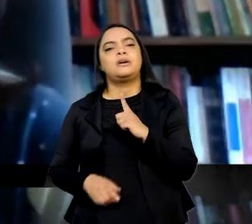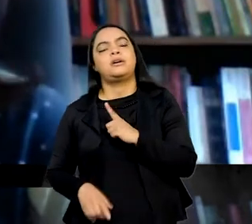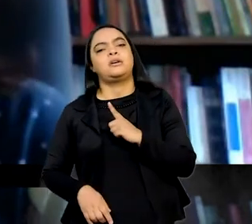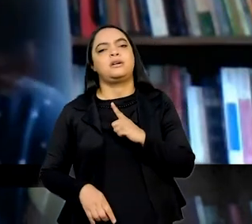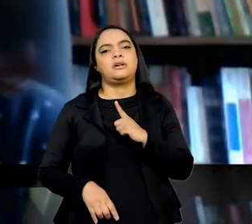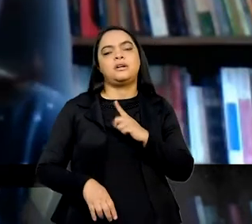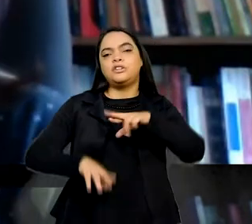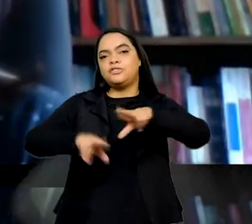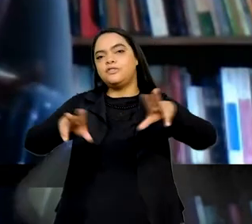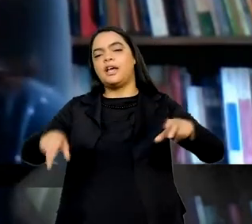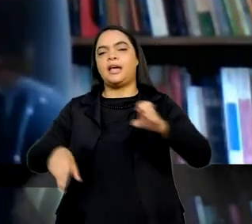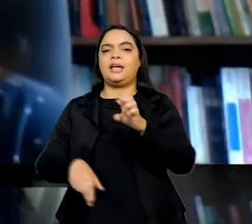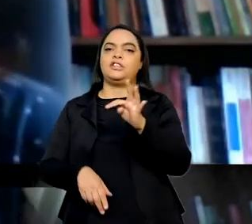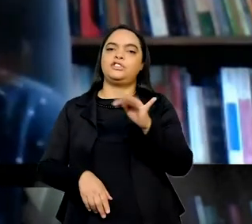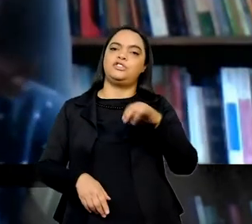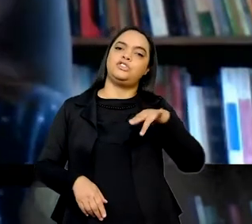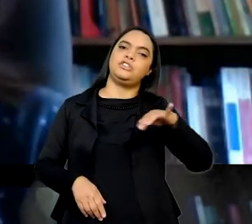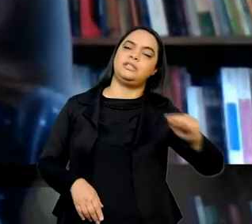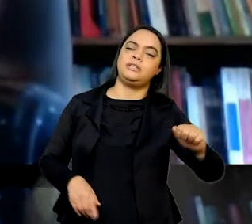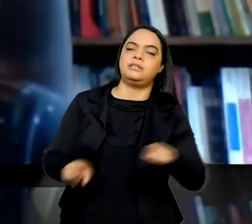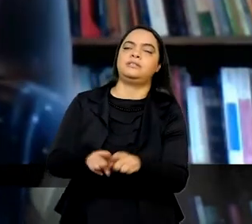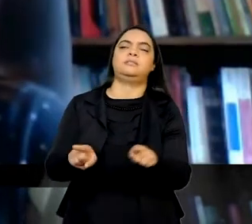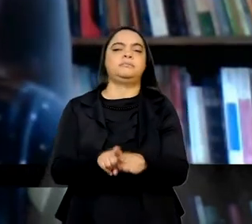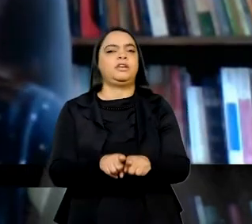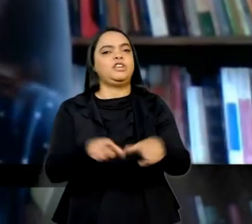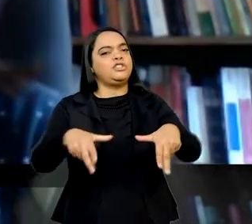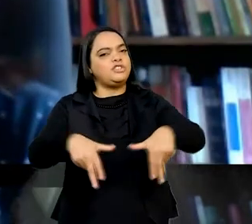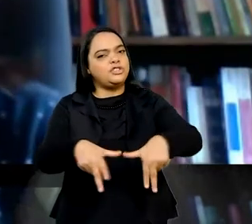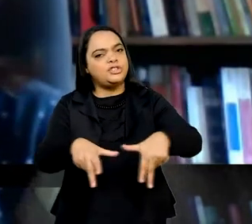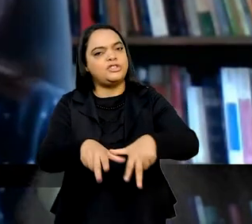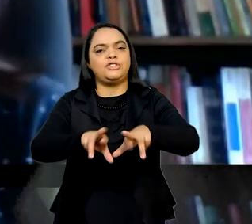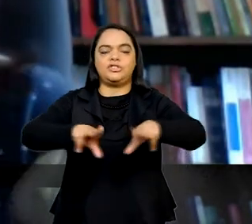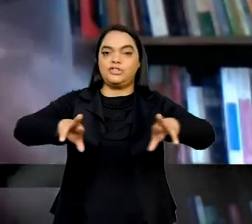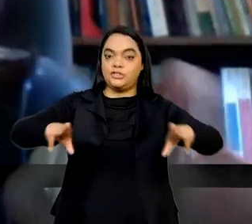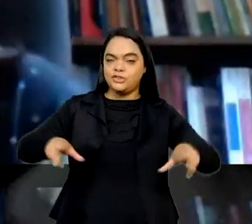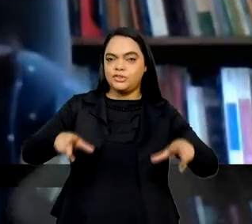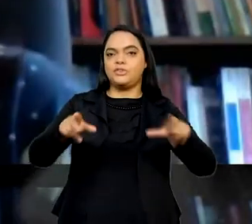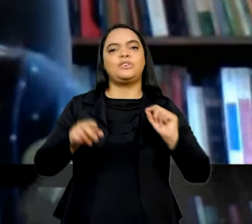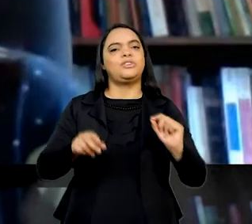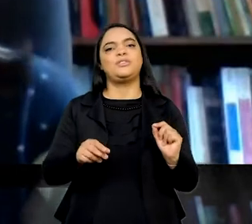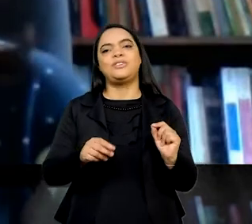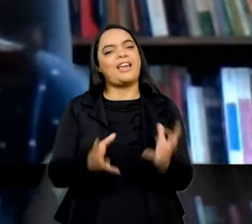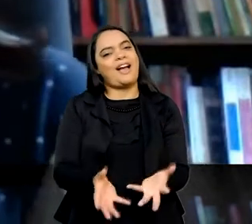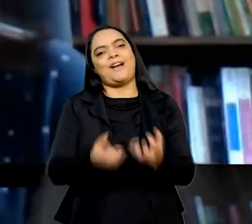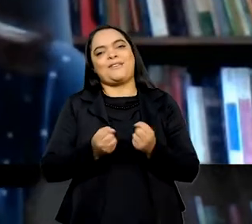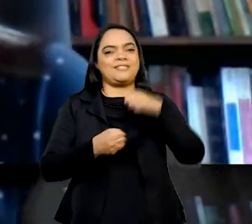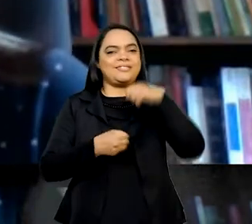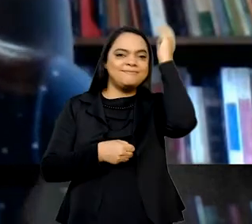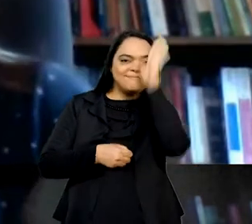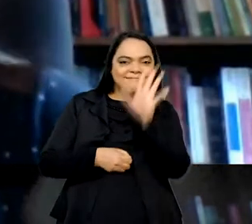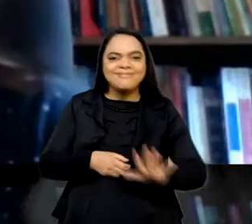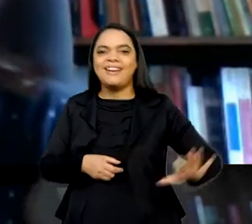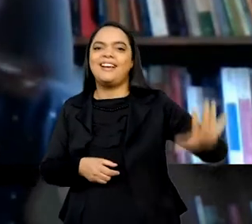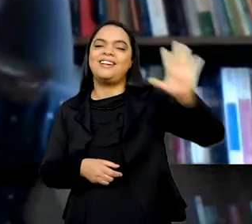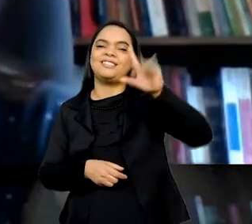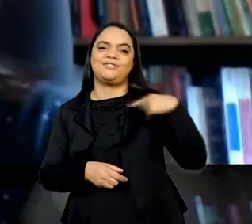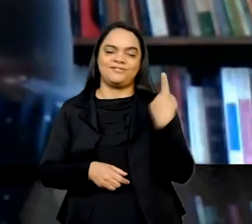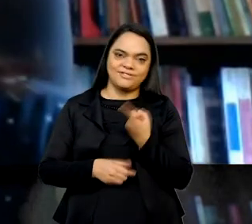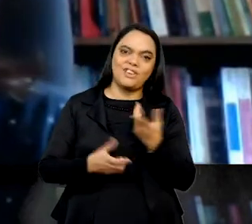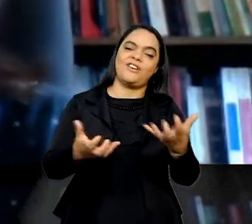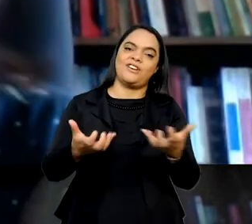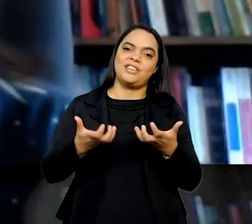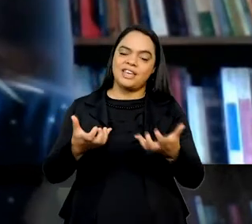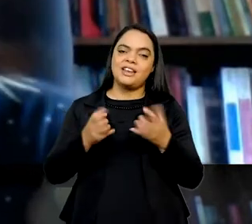diferentes etnias, diferentes gêneros, que acolha todo o Brasil, né? E a gente quer